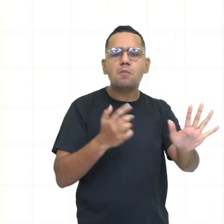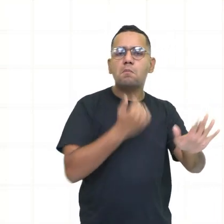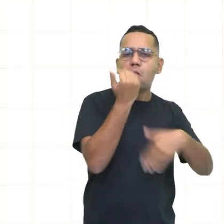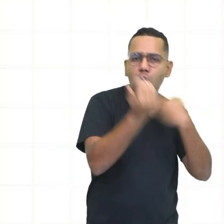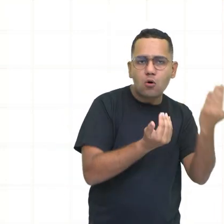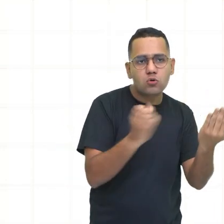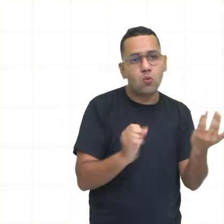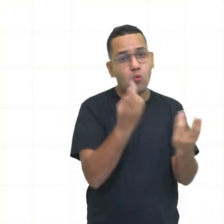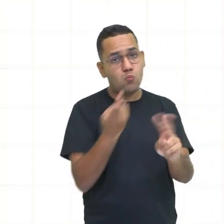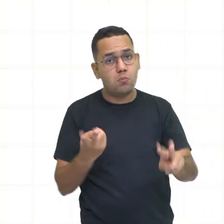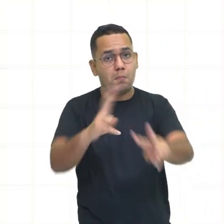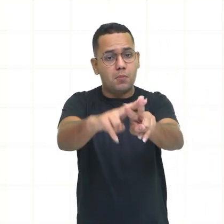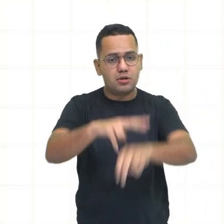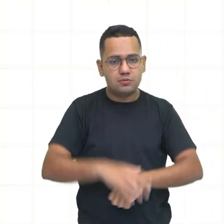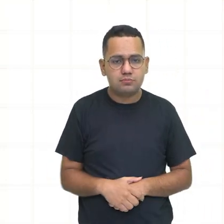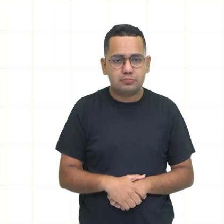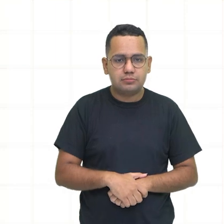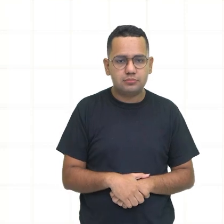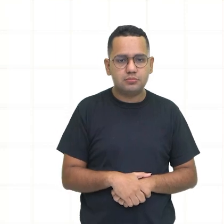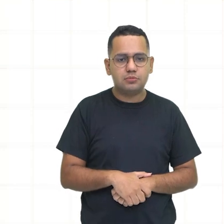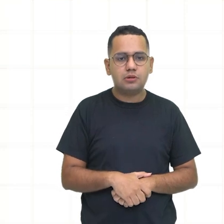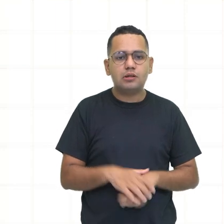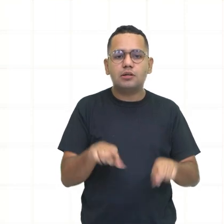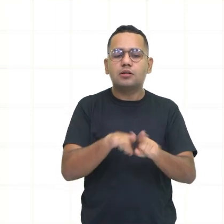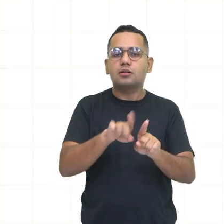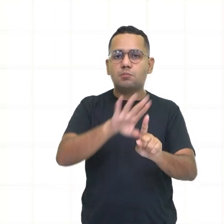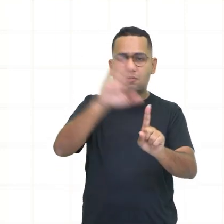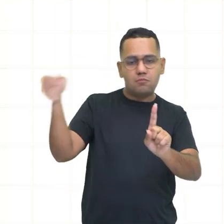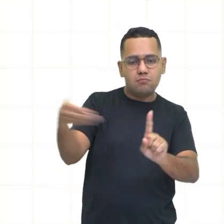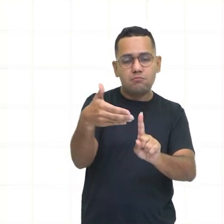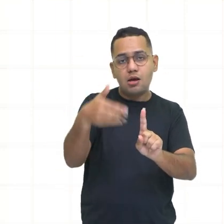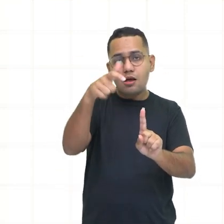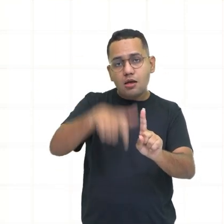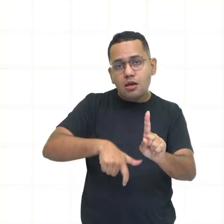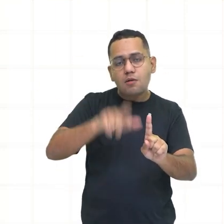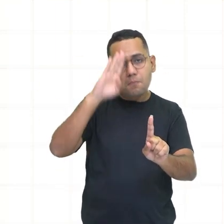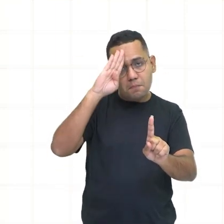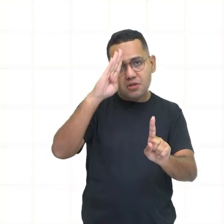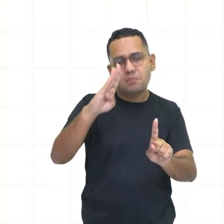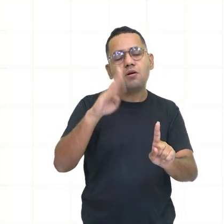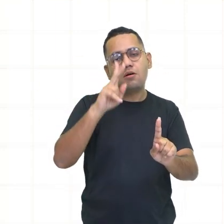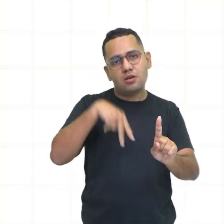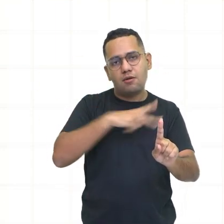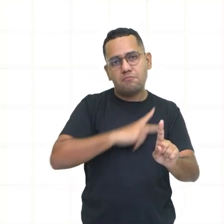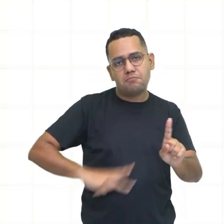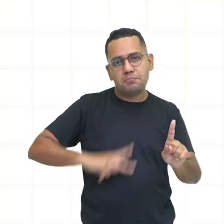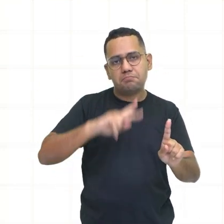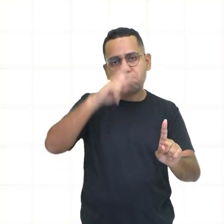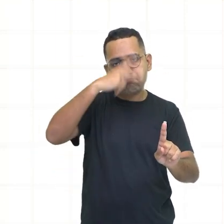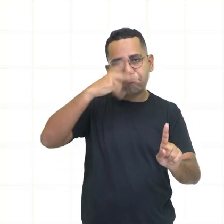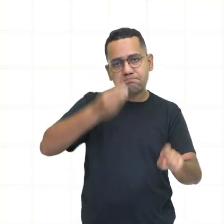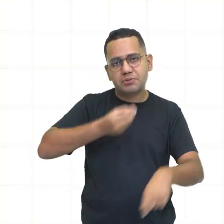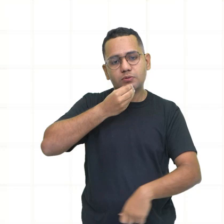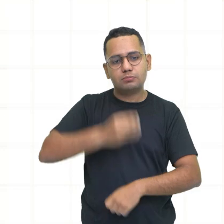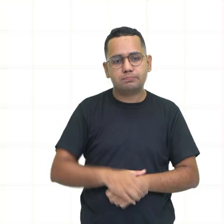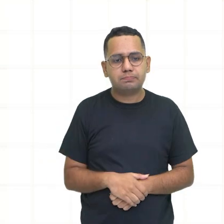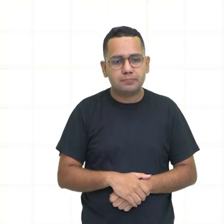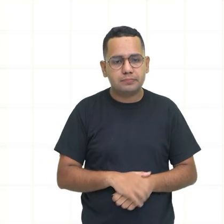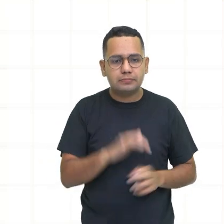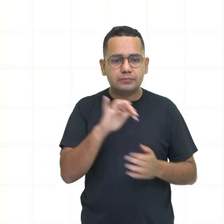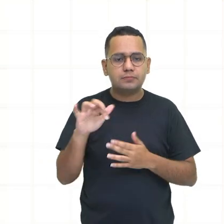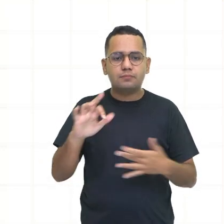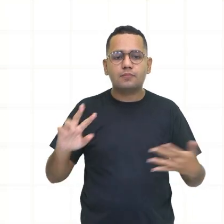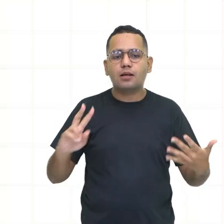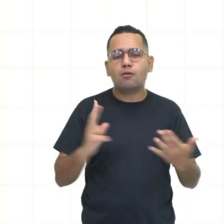a consolidação do poder central na figura de Floriano Peixoto, certo? As